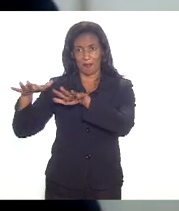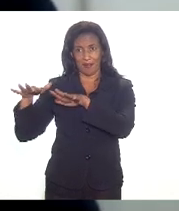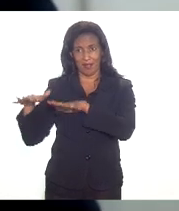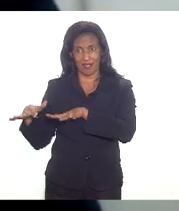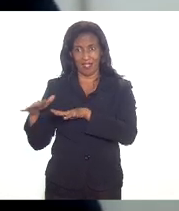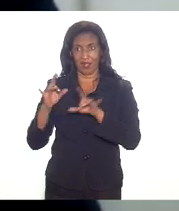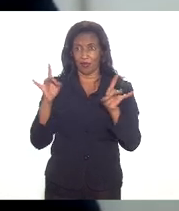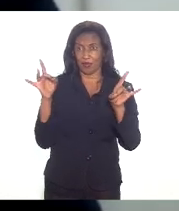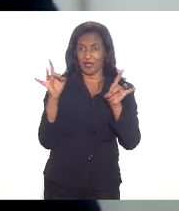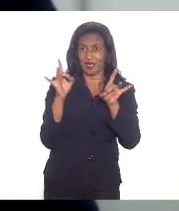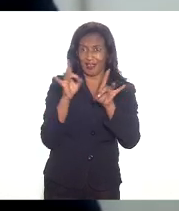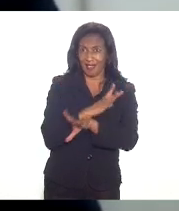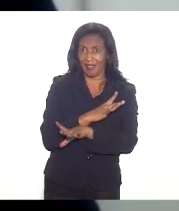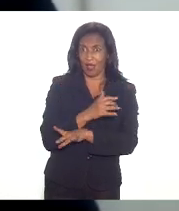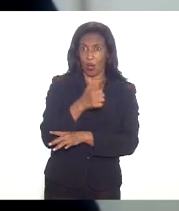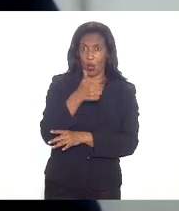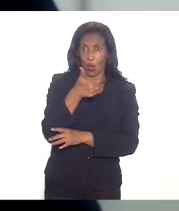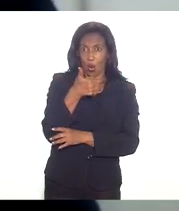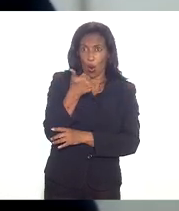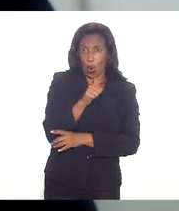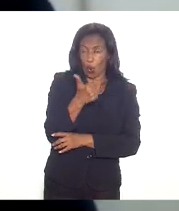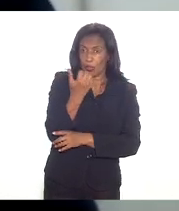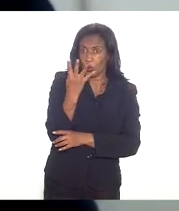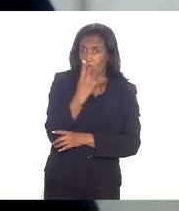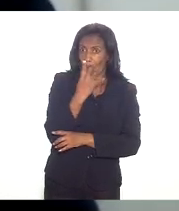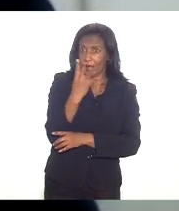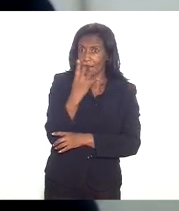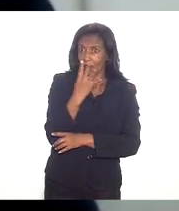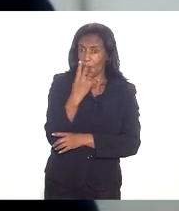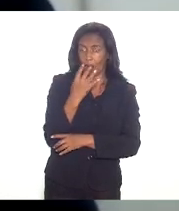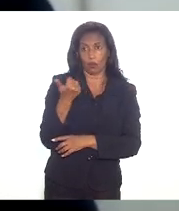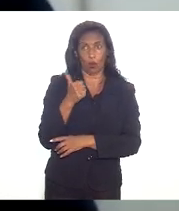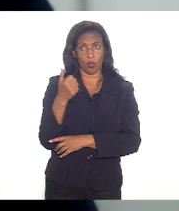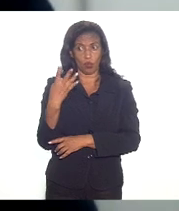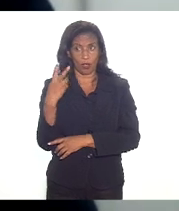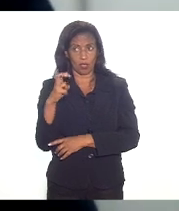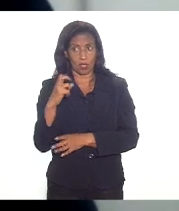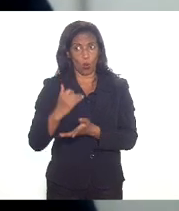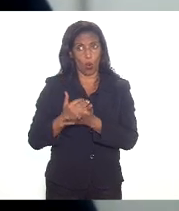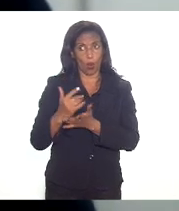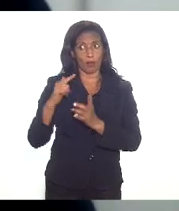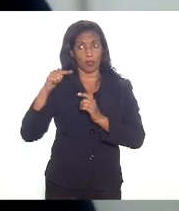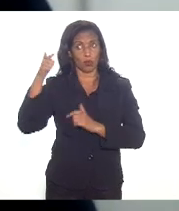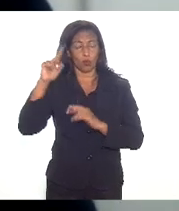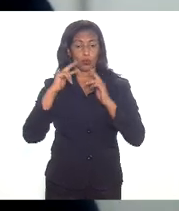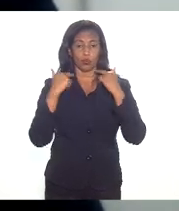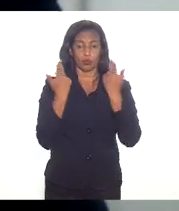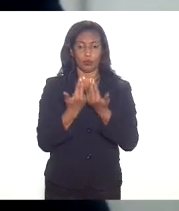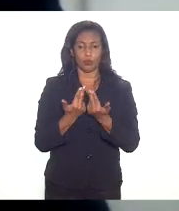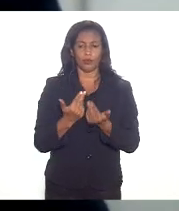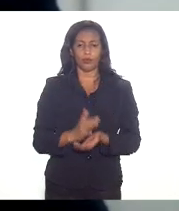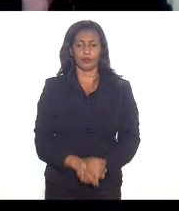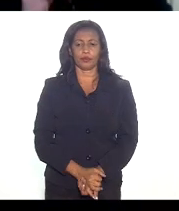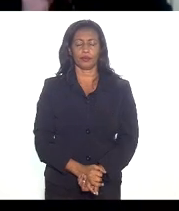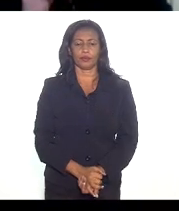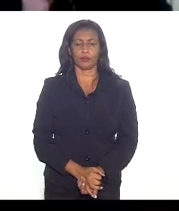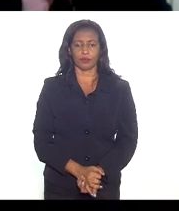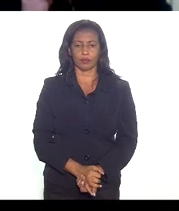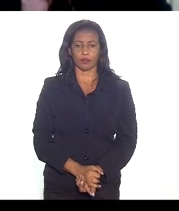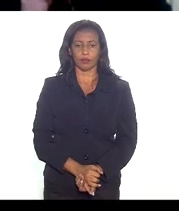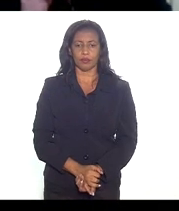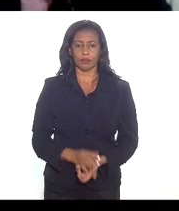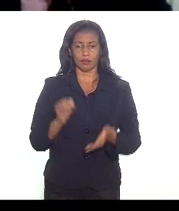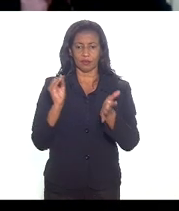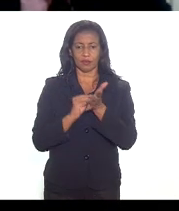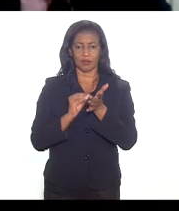termine no máximo 11h44, porque 11h45 começa a sessão. Pode ser? Tá legal. Então tá faltando 7